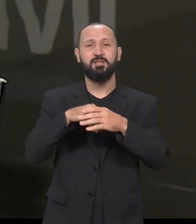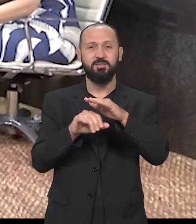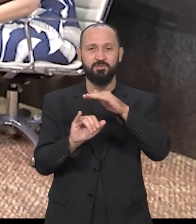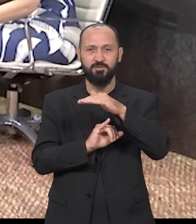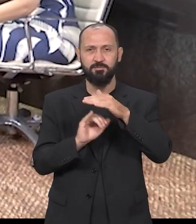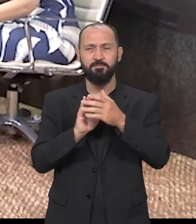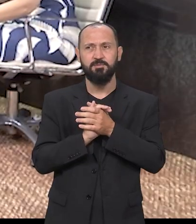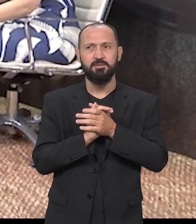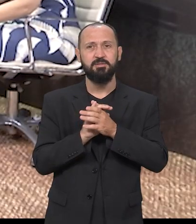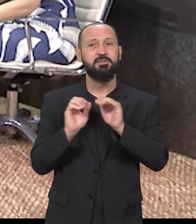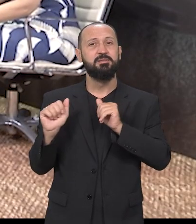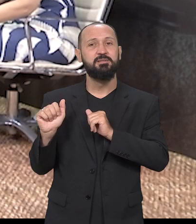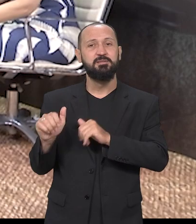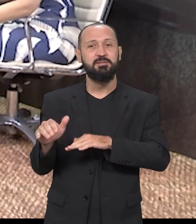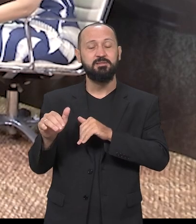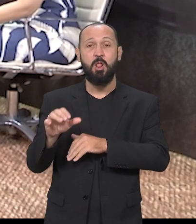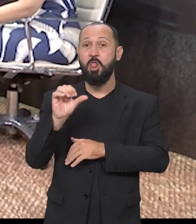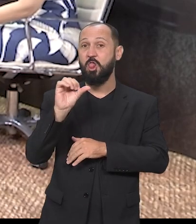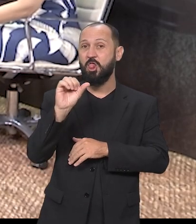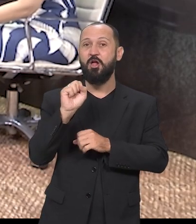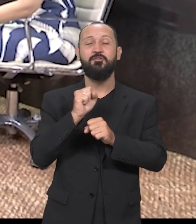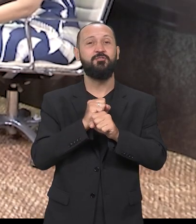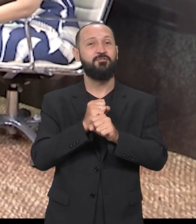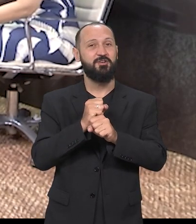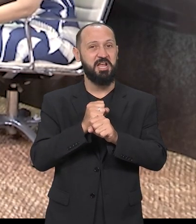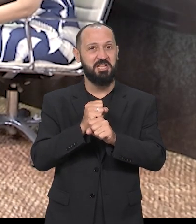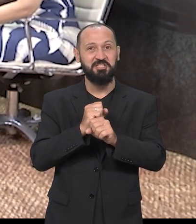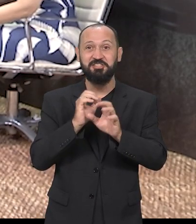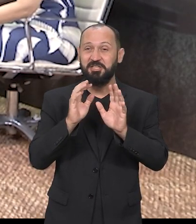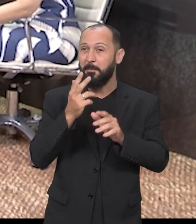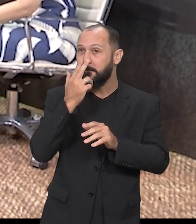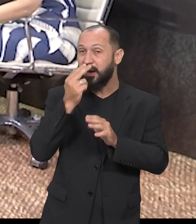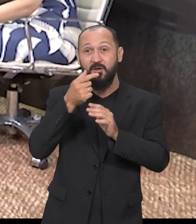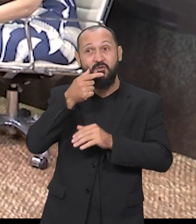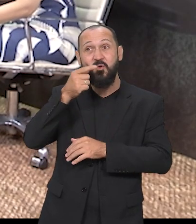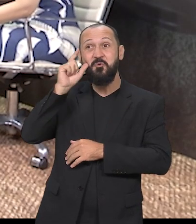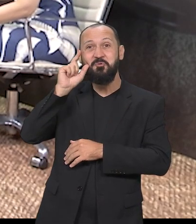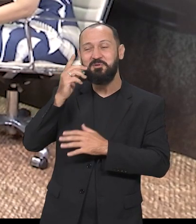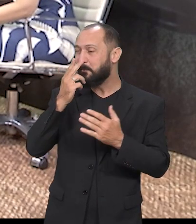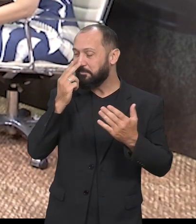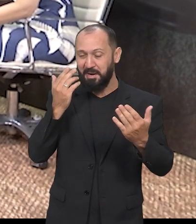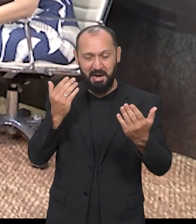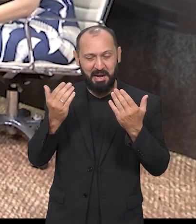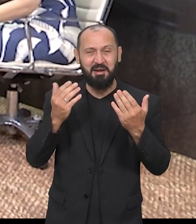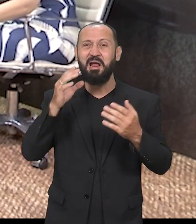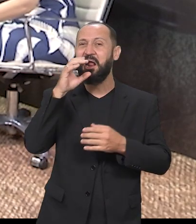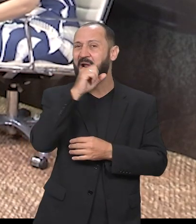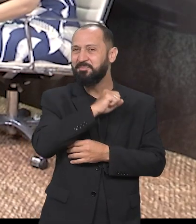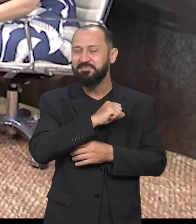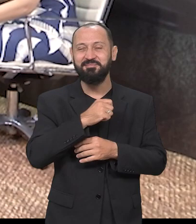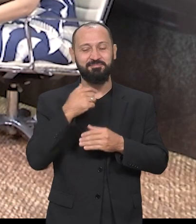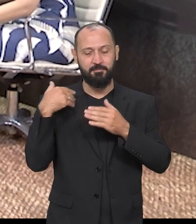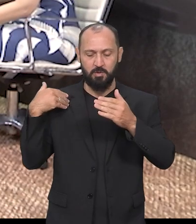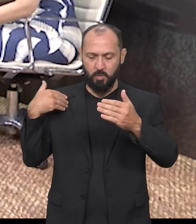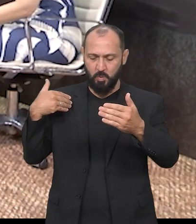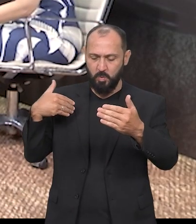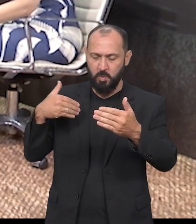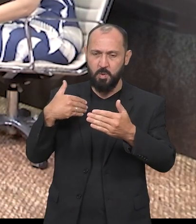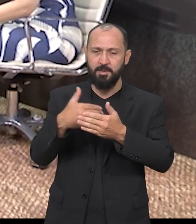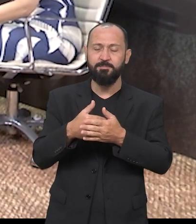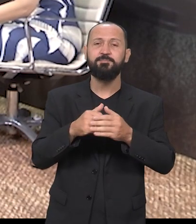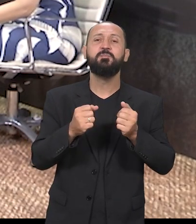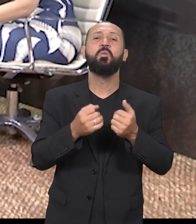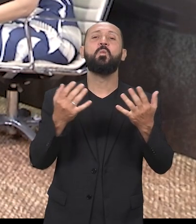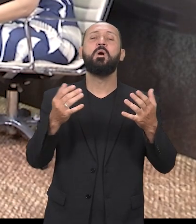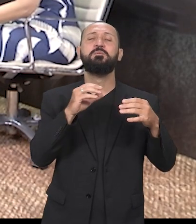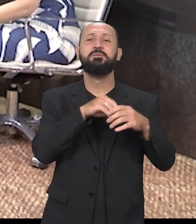instituição? Em setembro vai fazer 9 anos, parece que foi ontem. Nossa! Passa muito rápido. E nesse período,